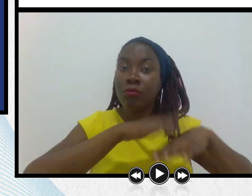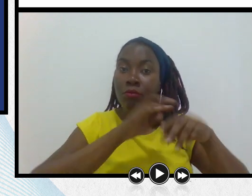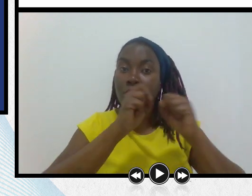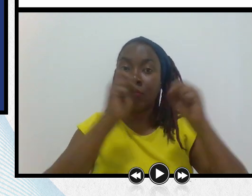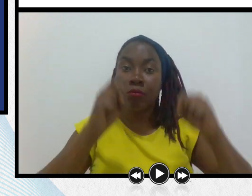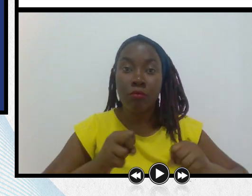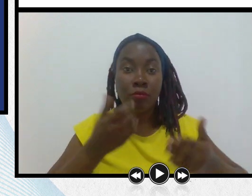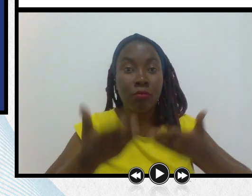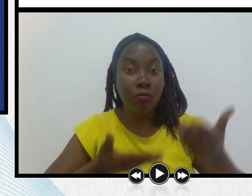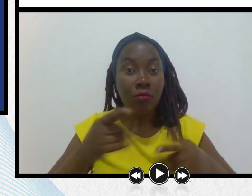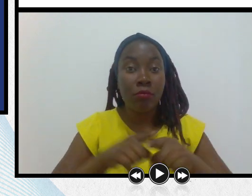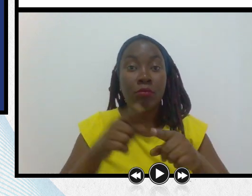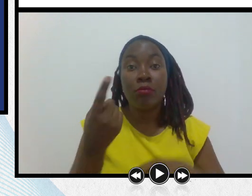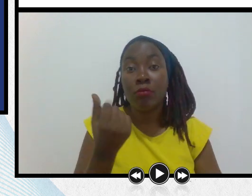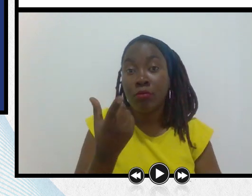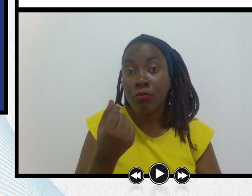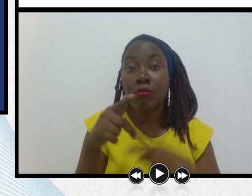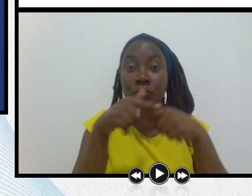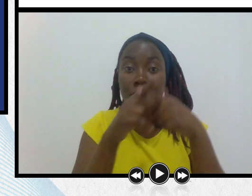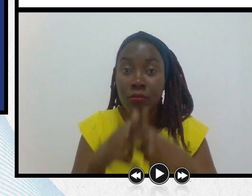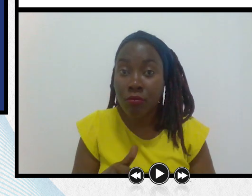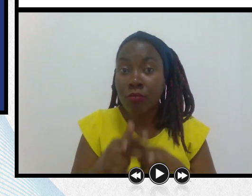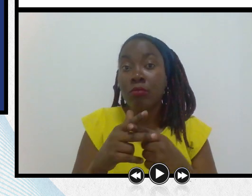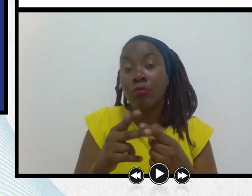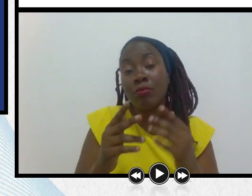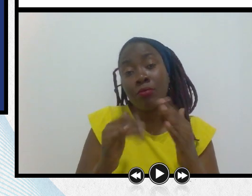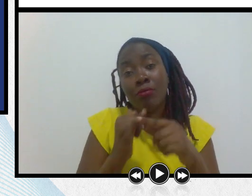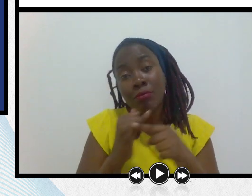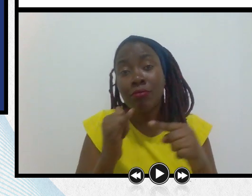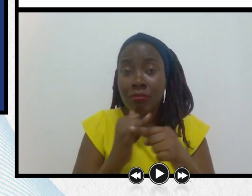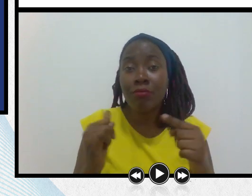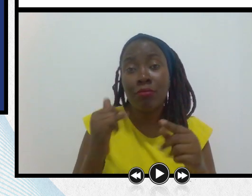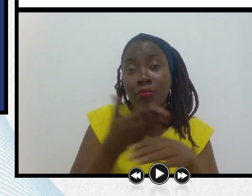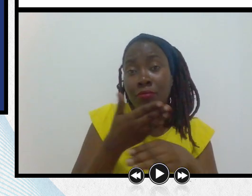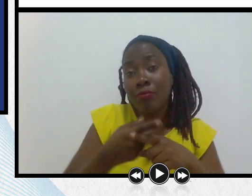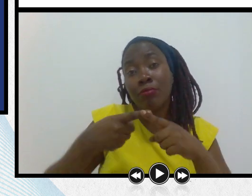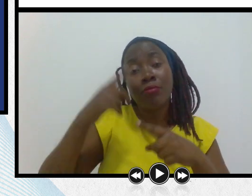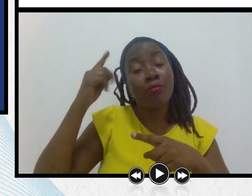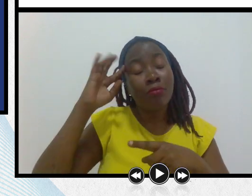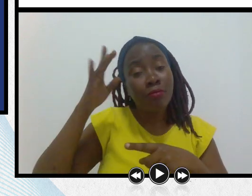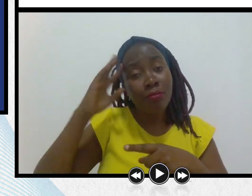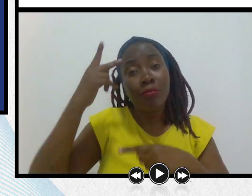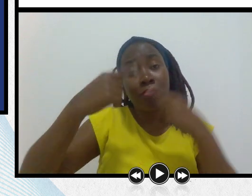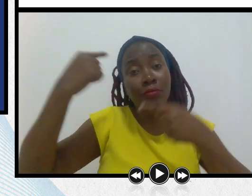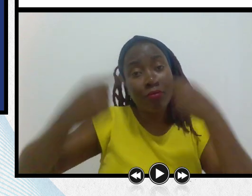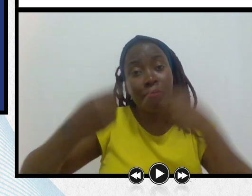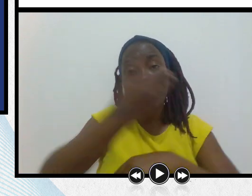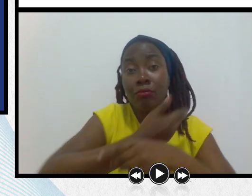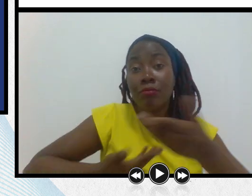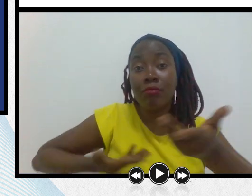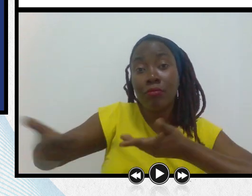tratamento. Também custos de instalação e manutenção relativamente acessíveis, porque a gente também pensa em políticas públicas, em compartilhamento de